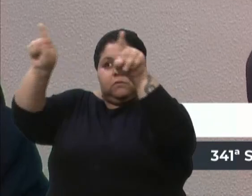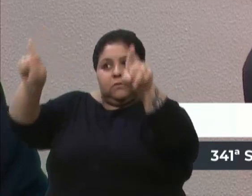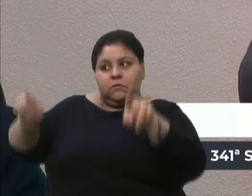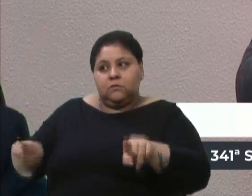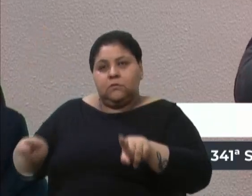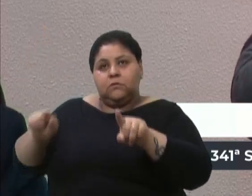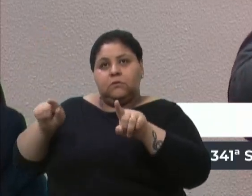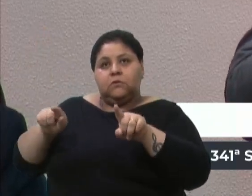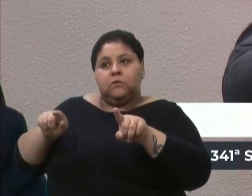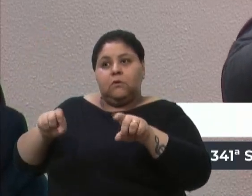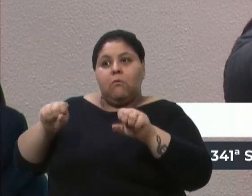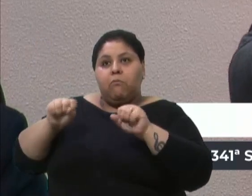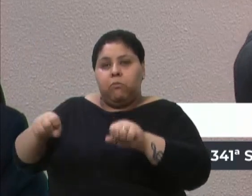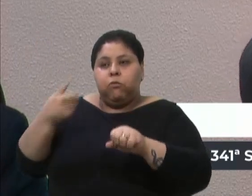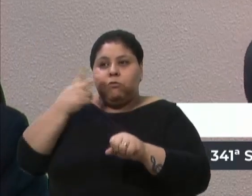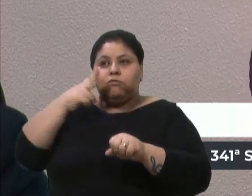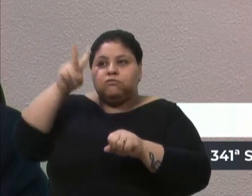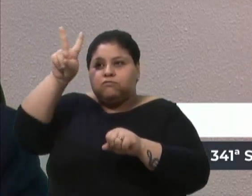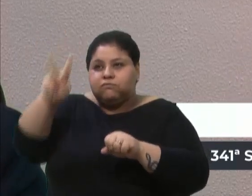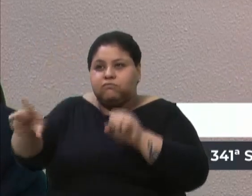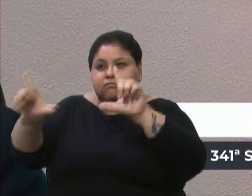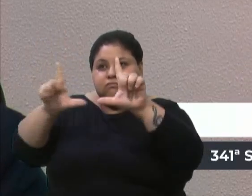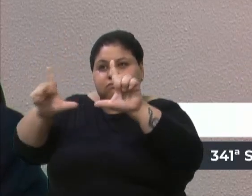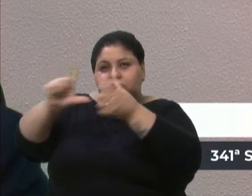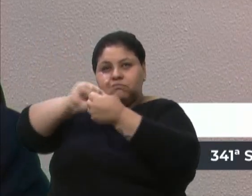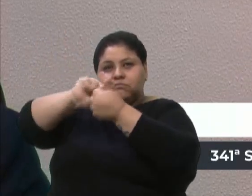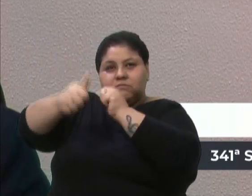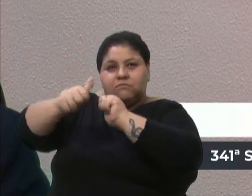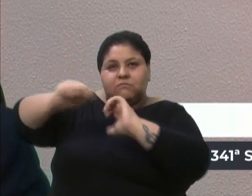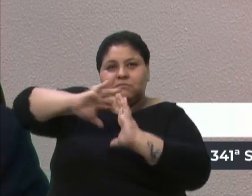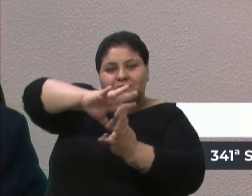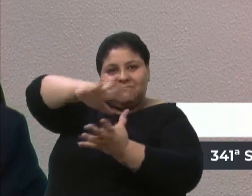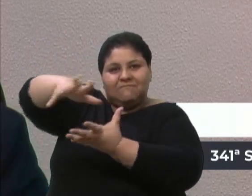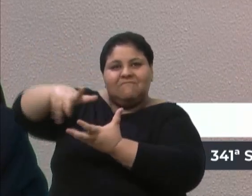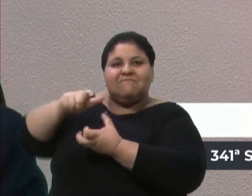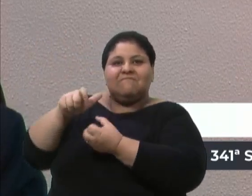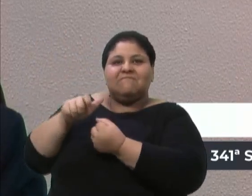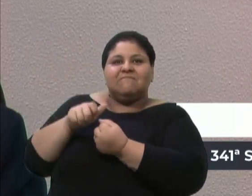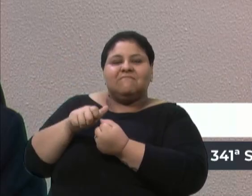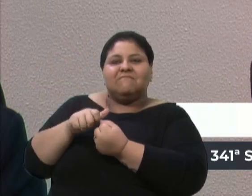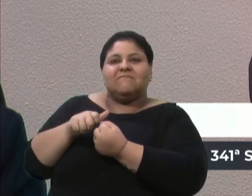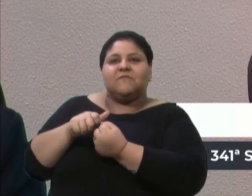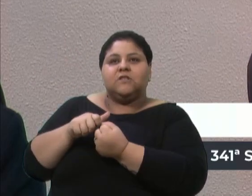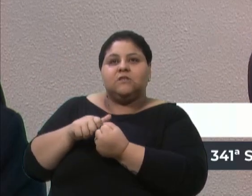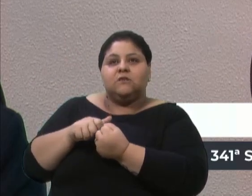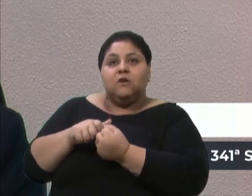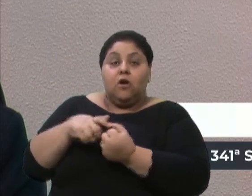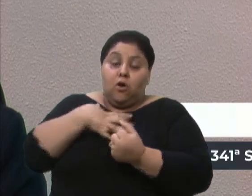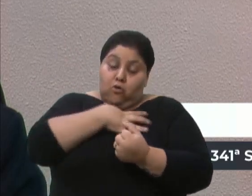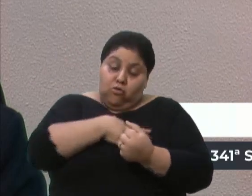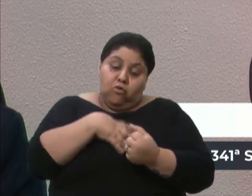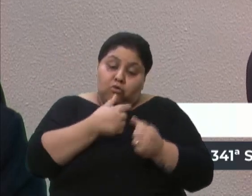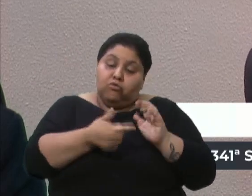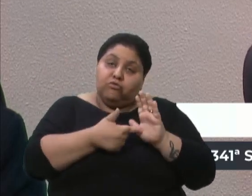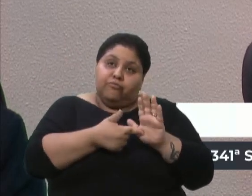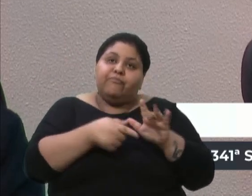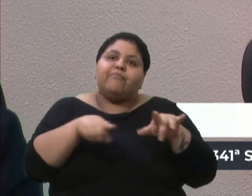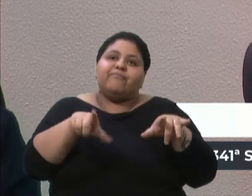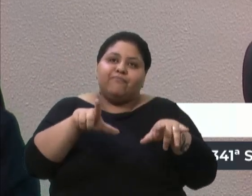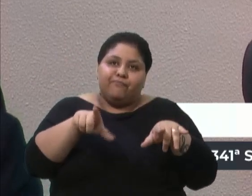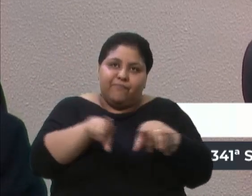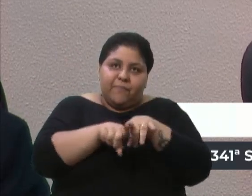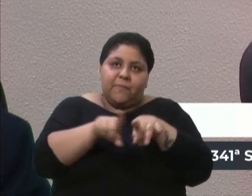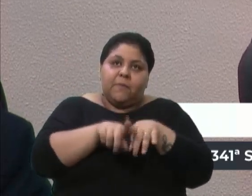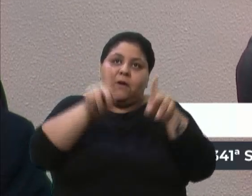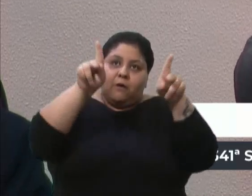e todos nós assistíssemos os jogos da Copa do Mundo. Foi uma demonstração, apesar de alguns criticarem, foi